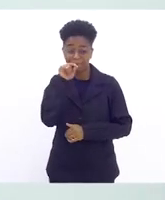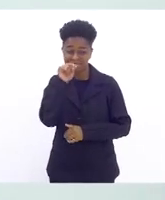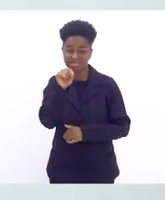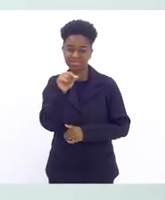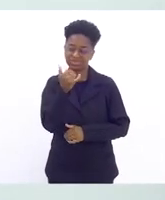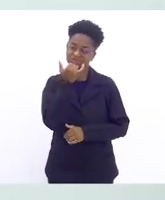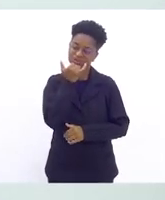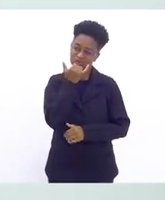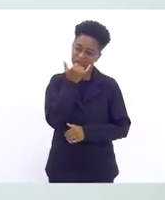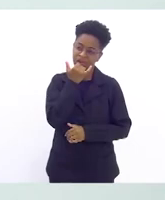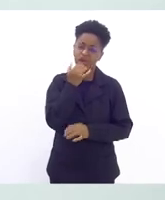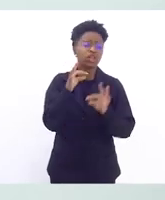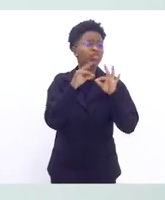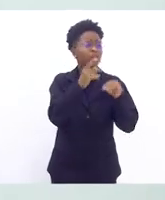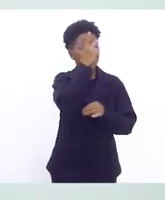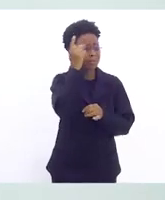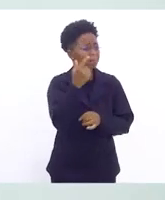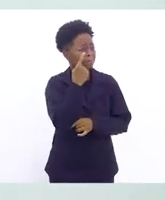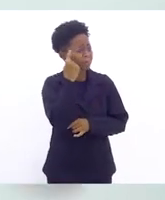Ok